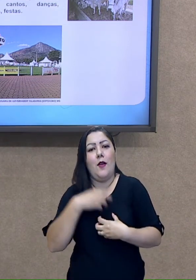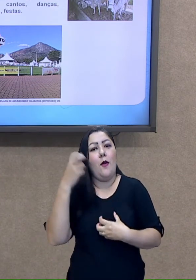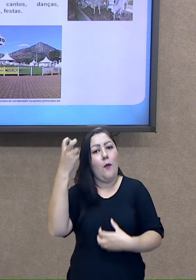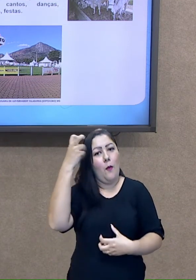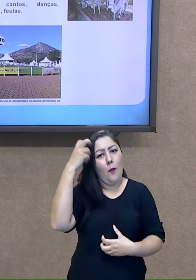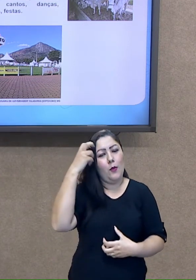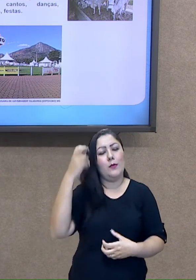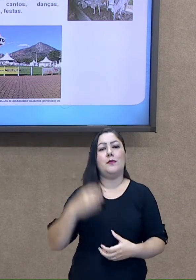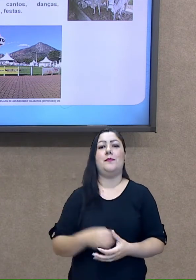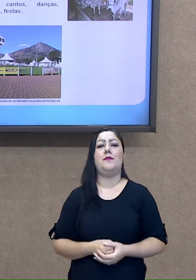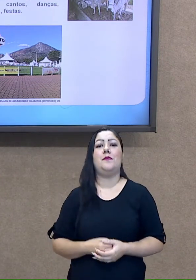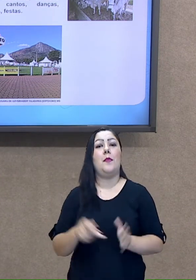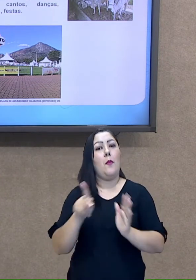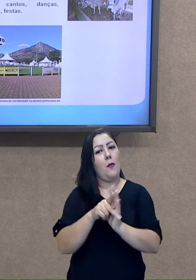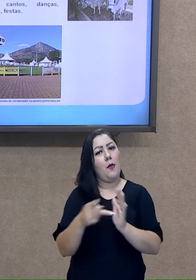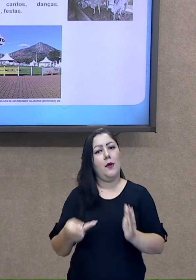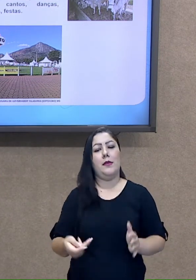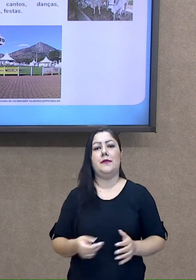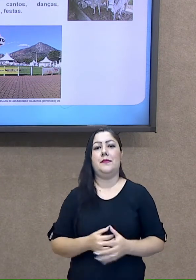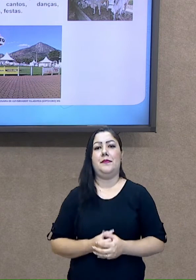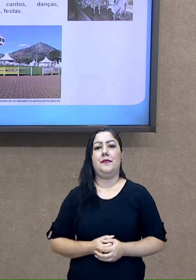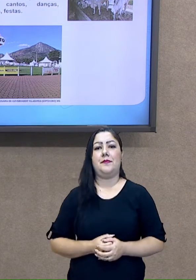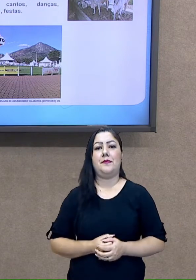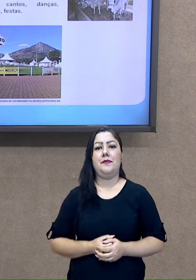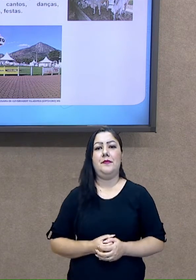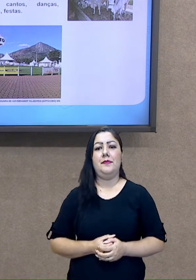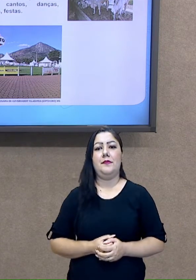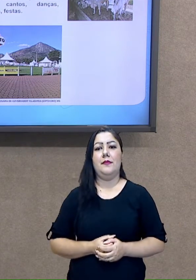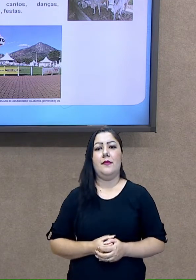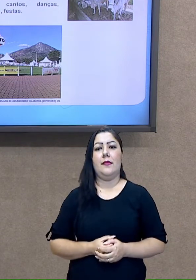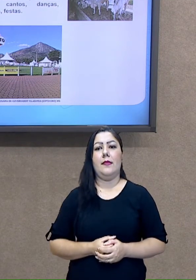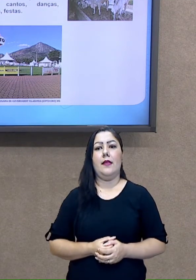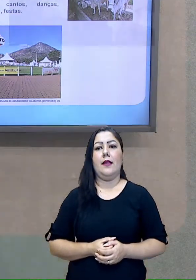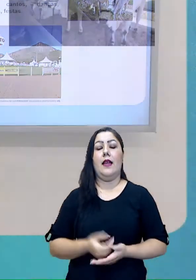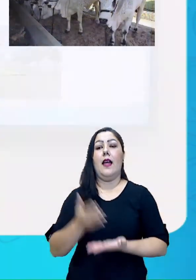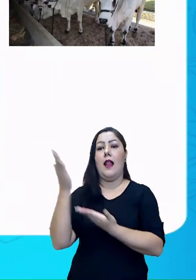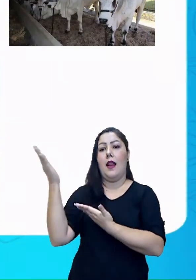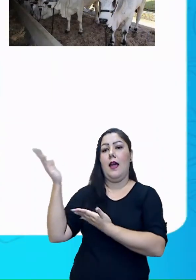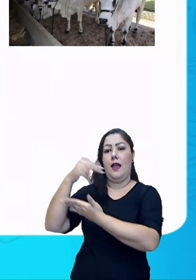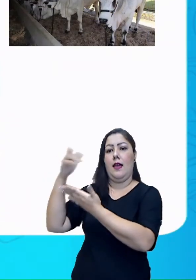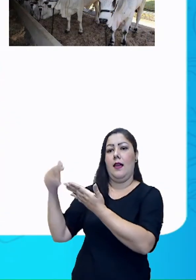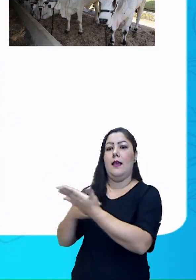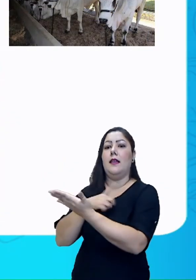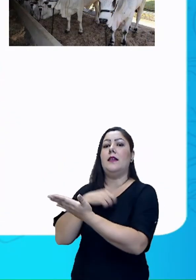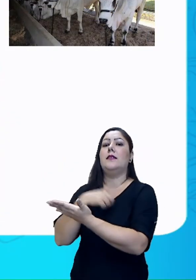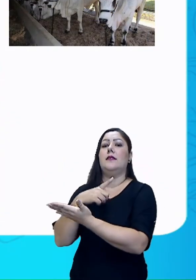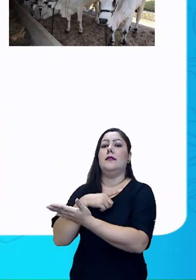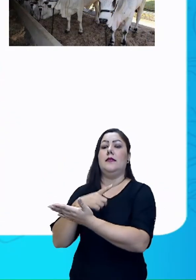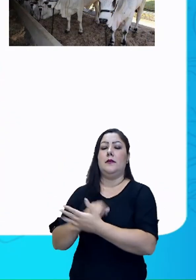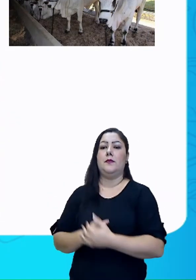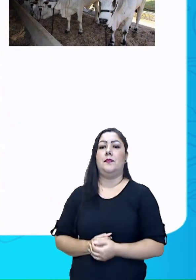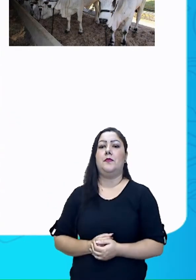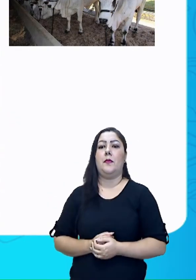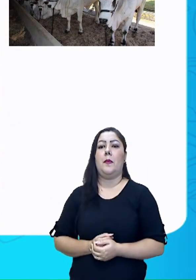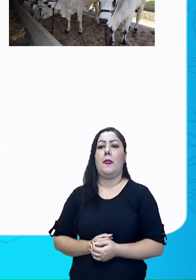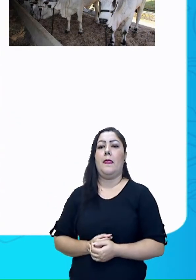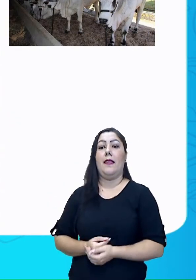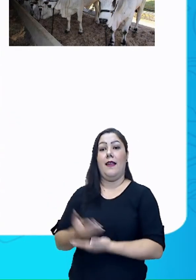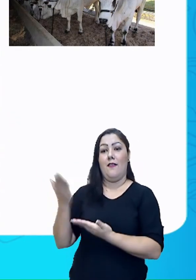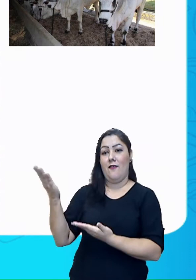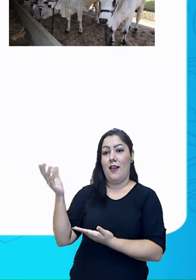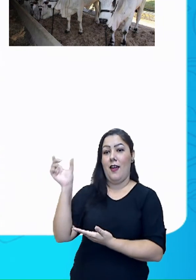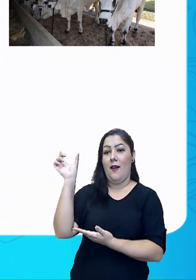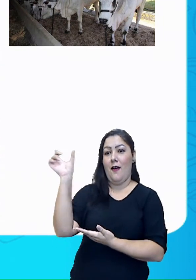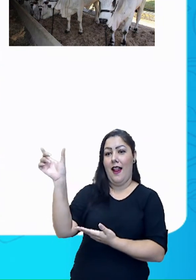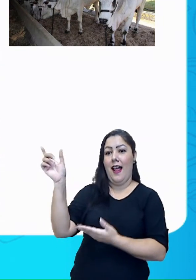cultura. Isso faz parte da nossa história. Na imagem ao lado aí, nós temos agora a Expoagro, que eu